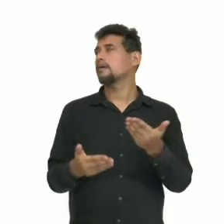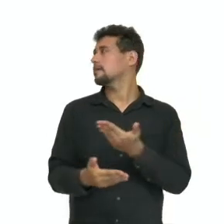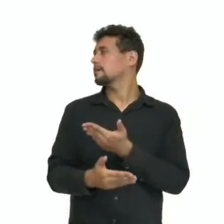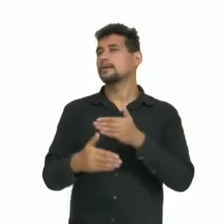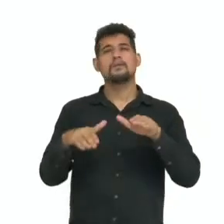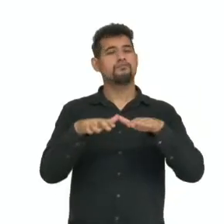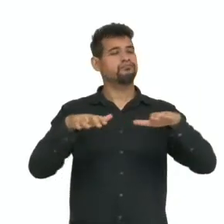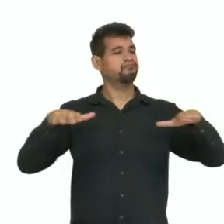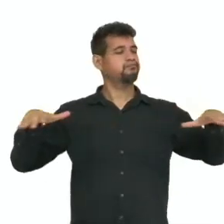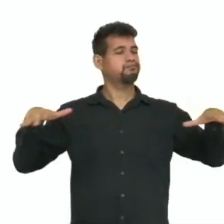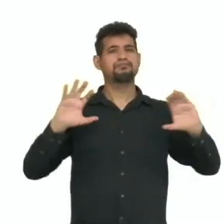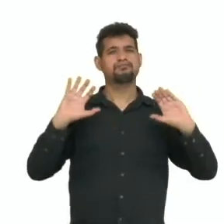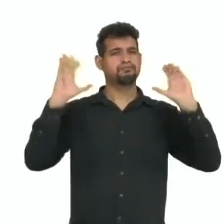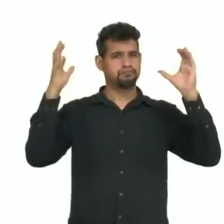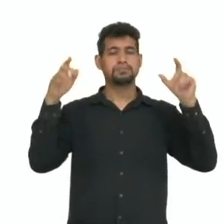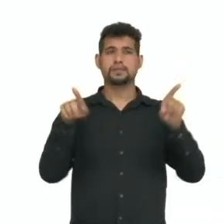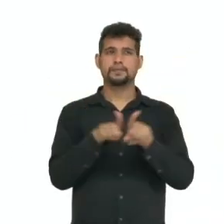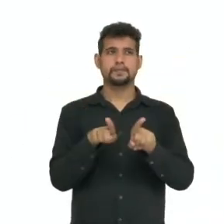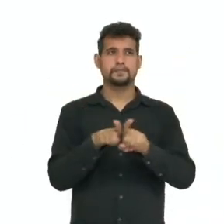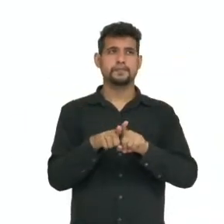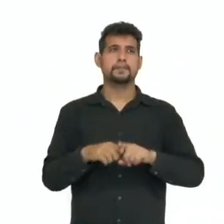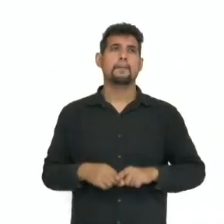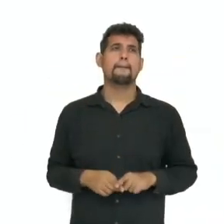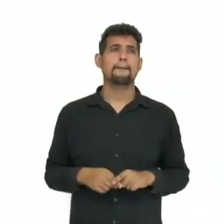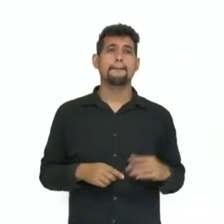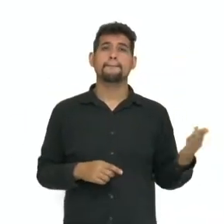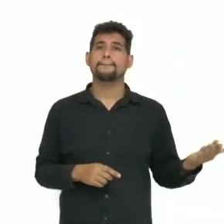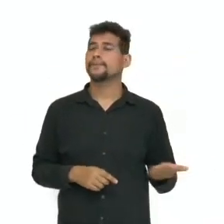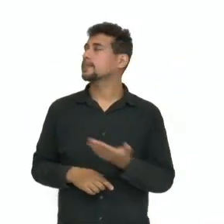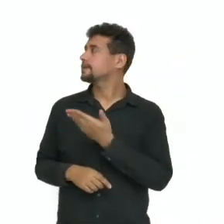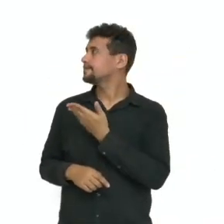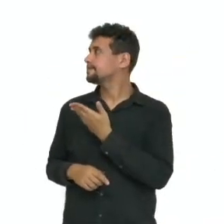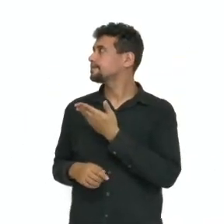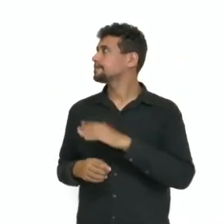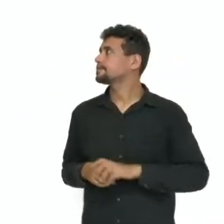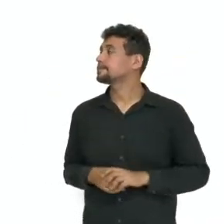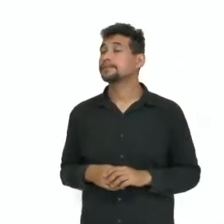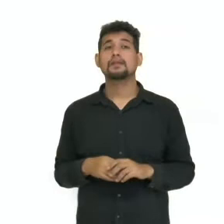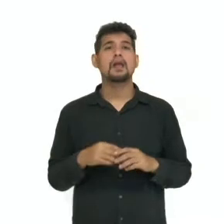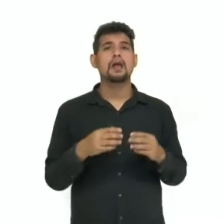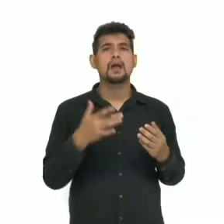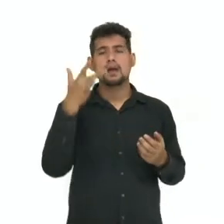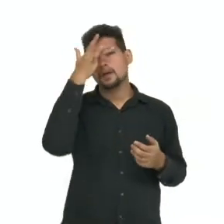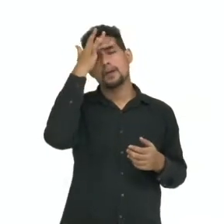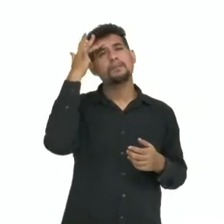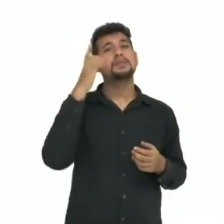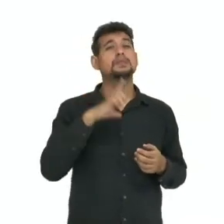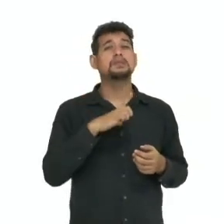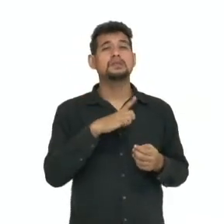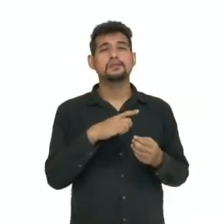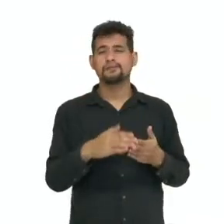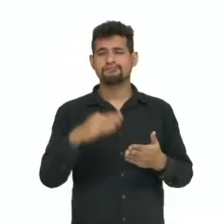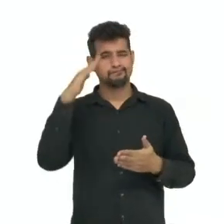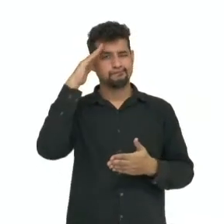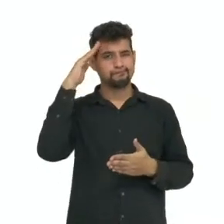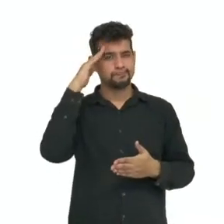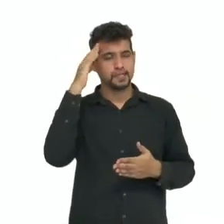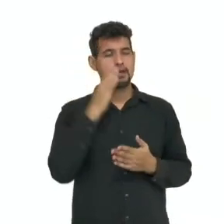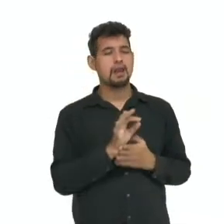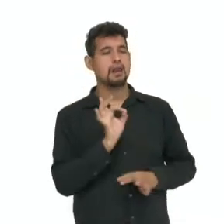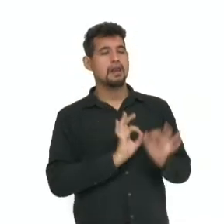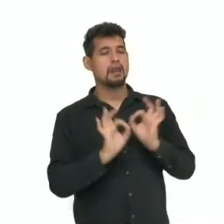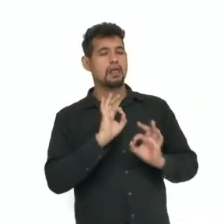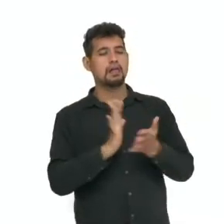pavilhão de eventos mesmo, pavilhão de shows. Neste atentado, agentes da linha dura militar planejaram